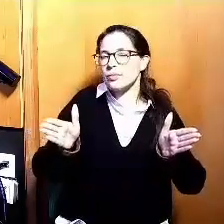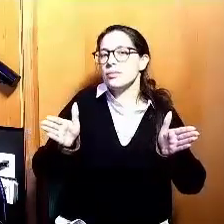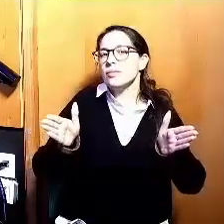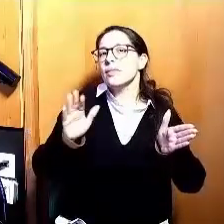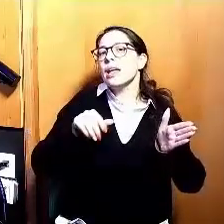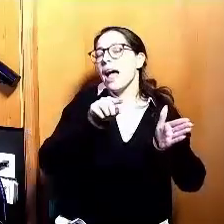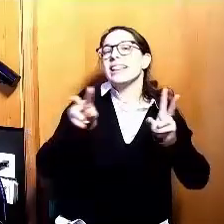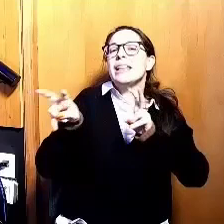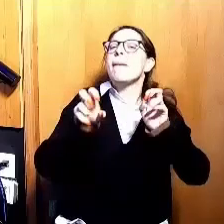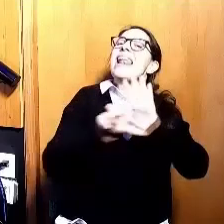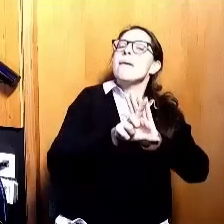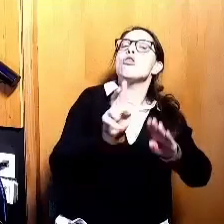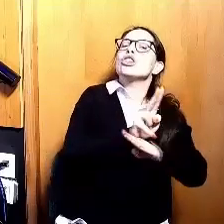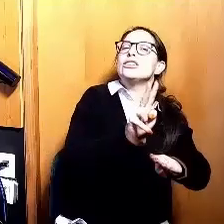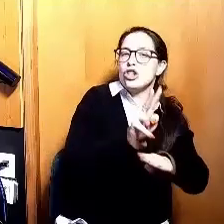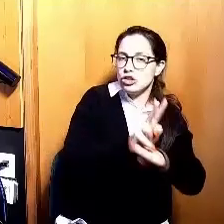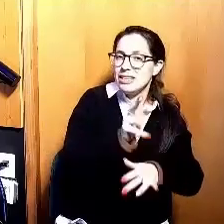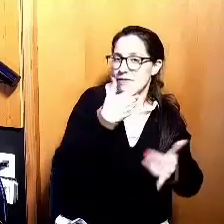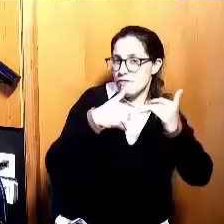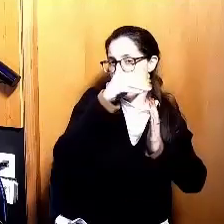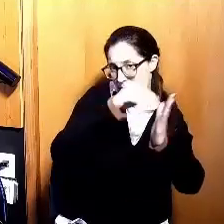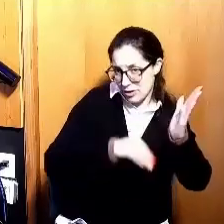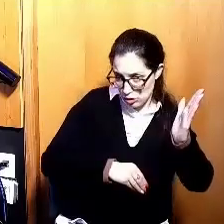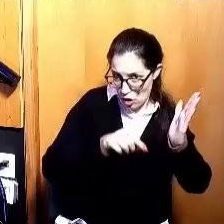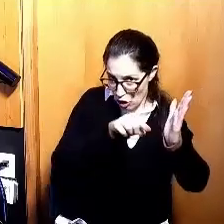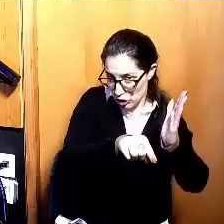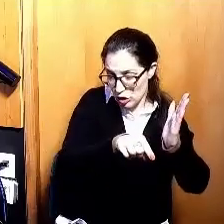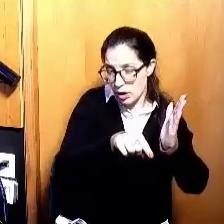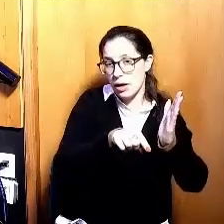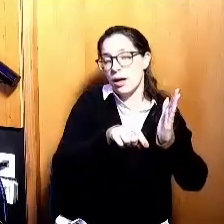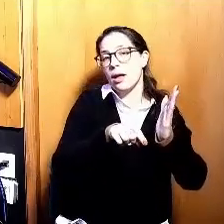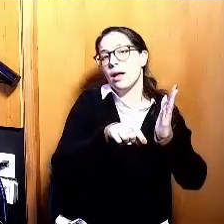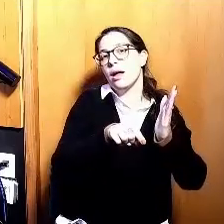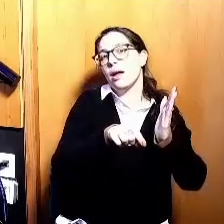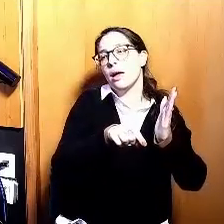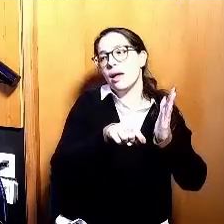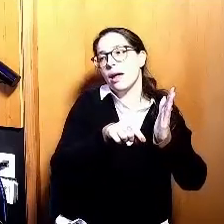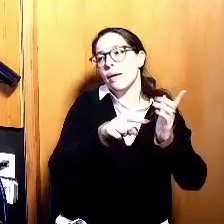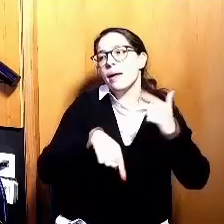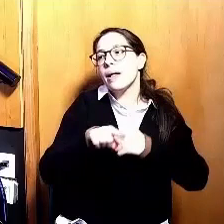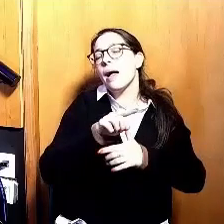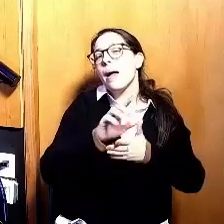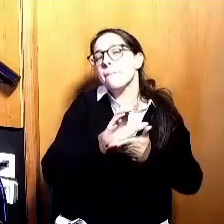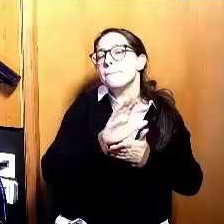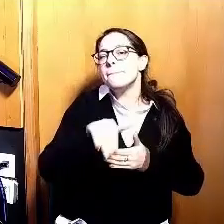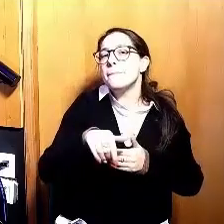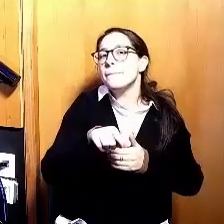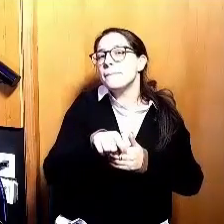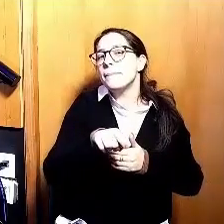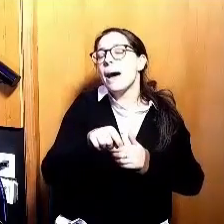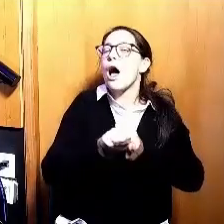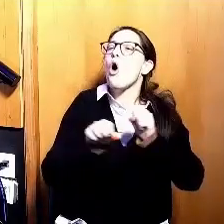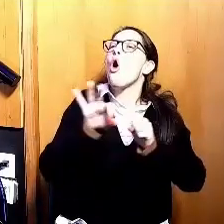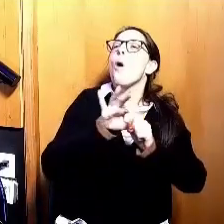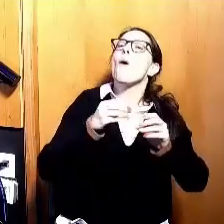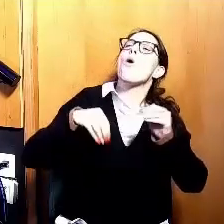lei de proteção de dados, né, que vem como uma ameaça em alguns contextos, como um